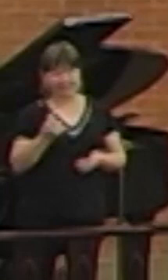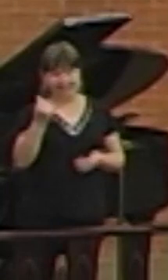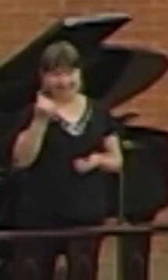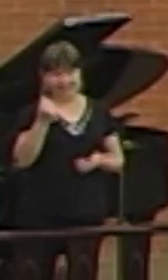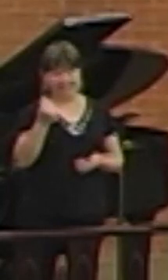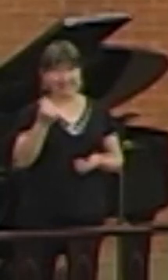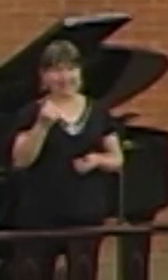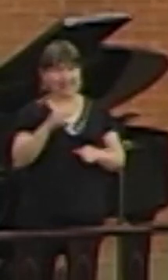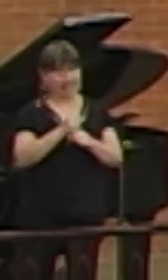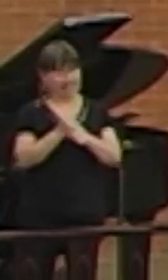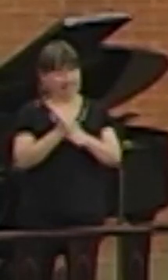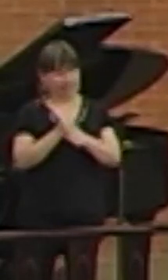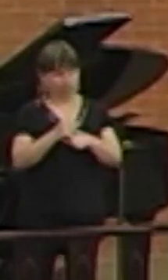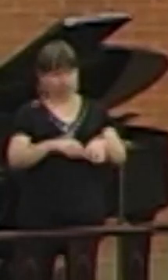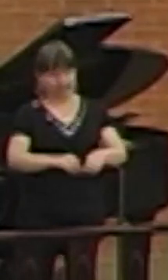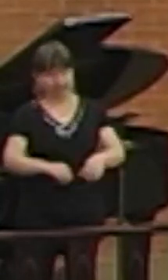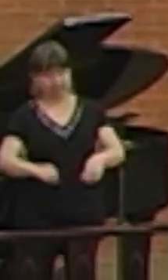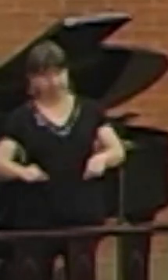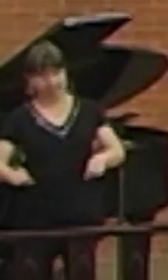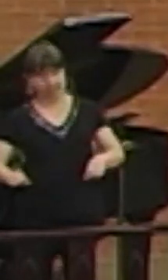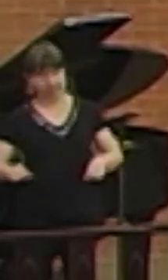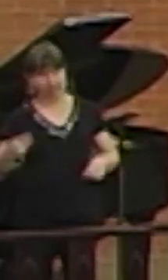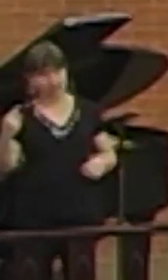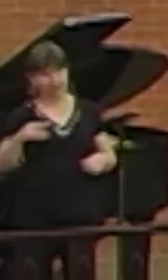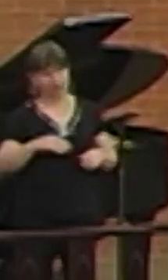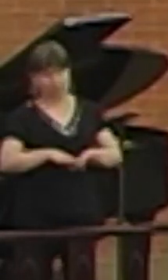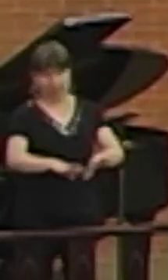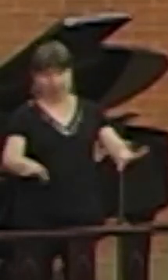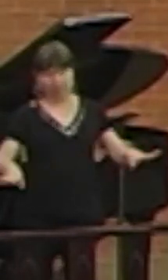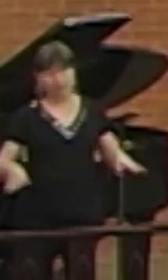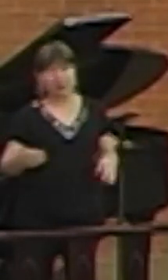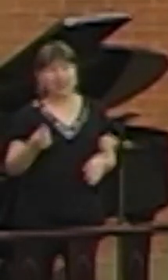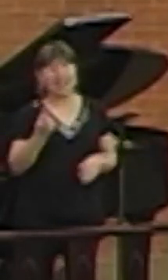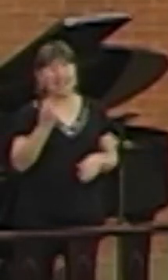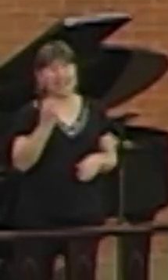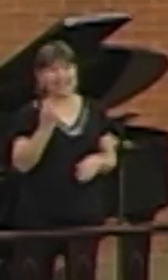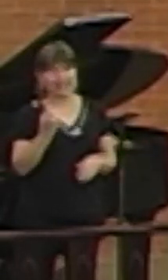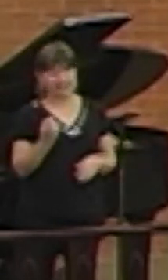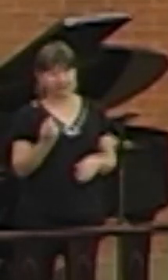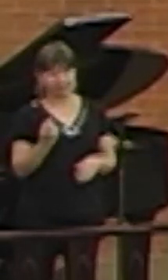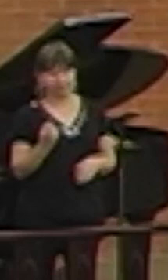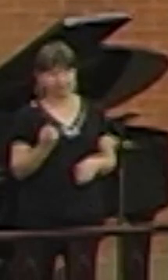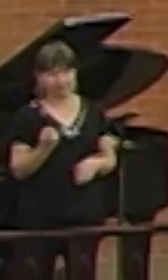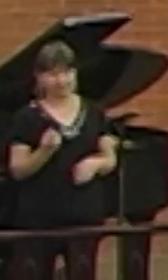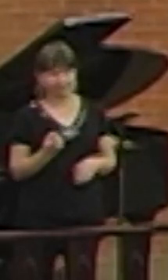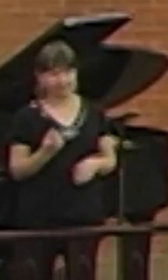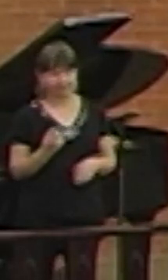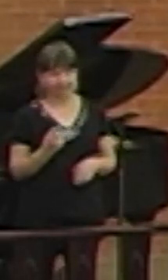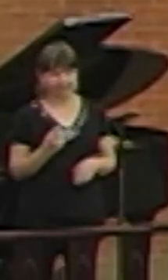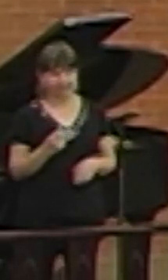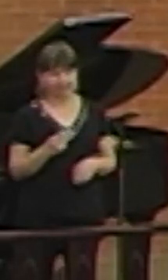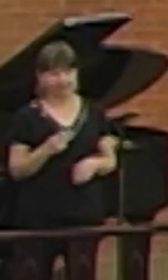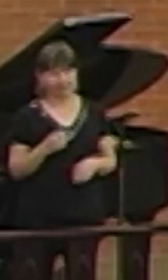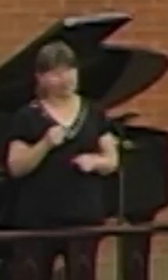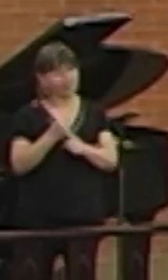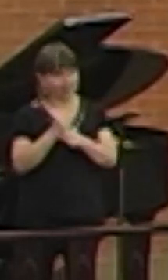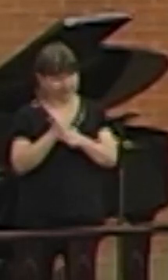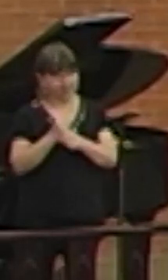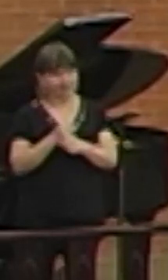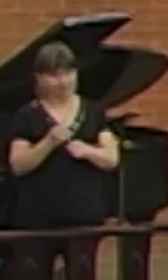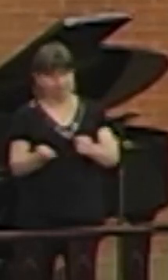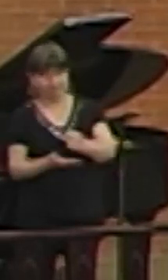6 anos semearás o teu campo e seis anos poderás a tua vinha e